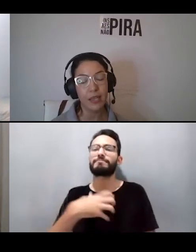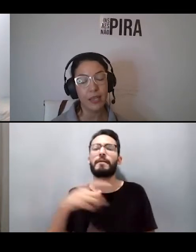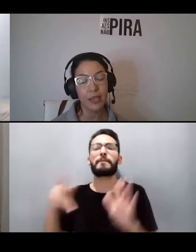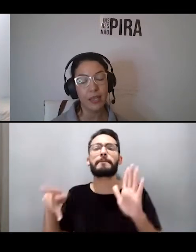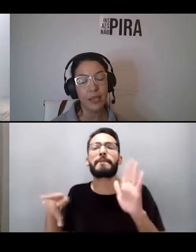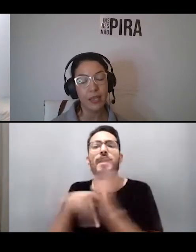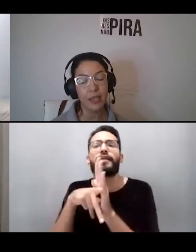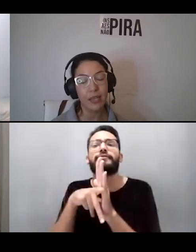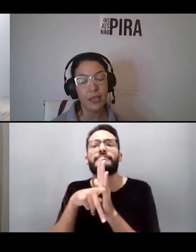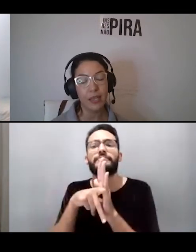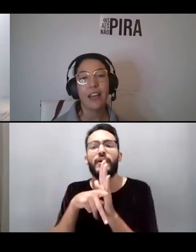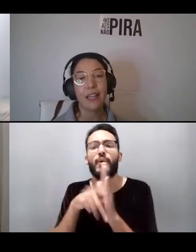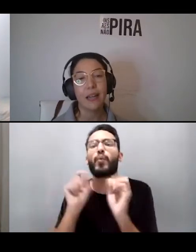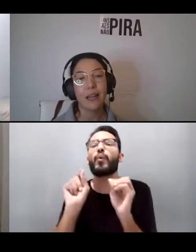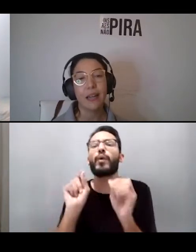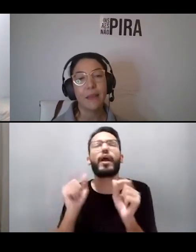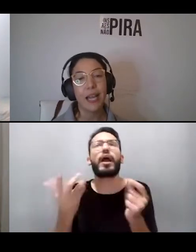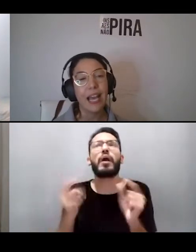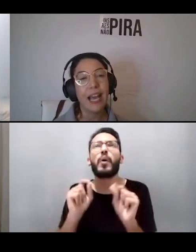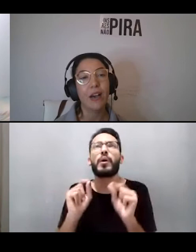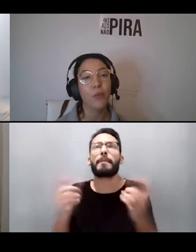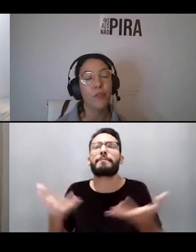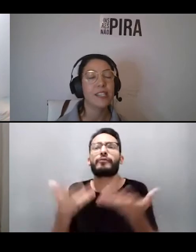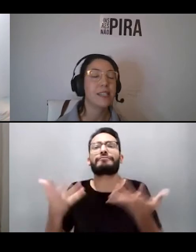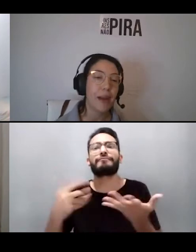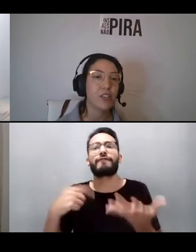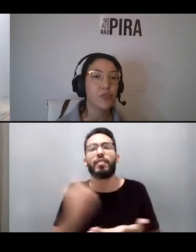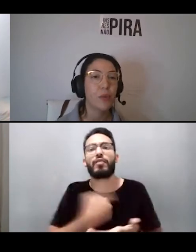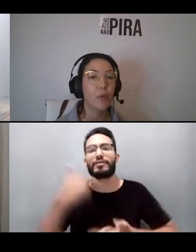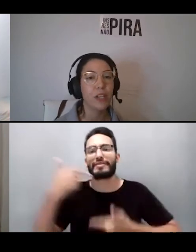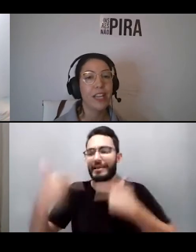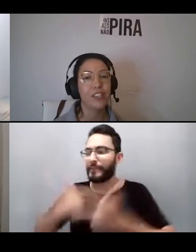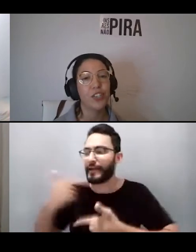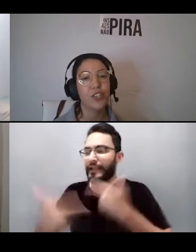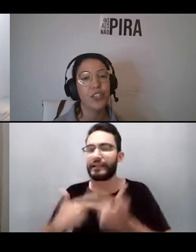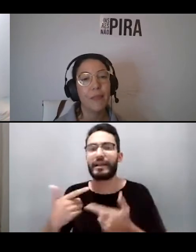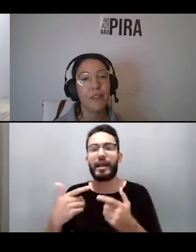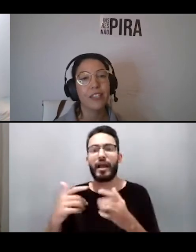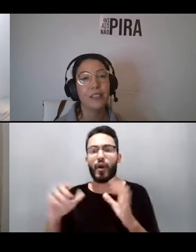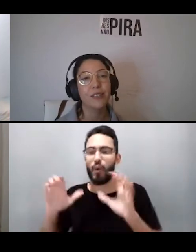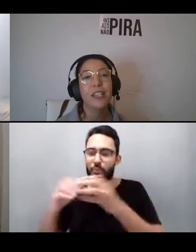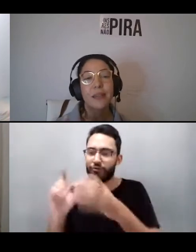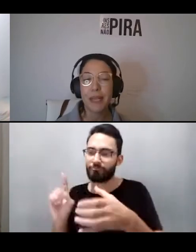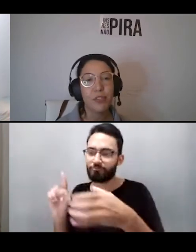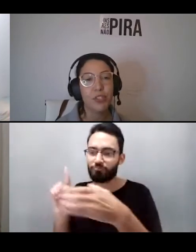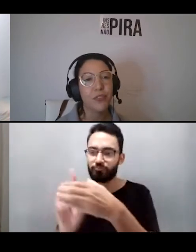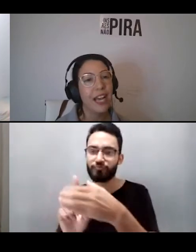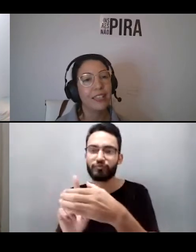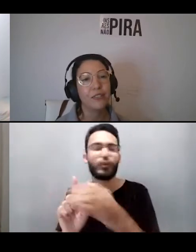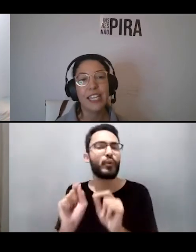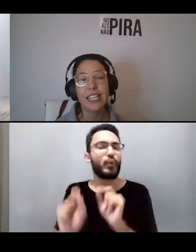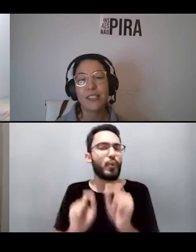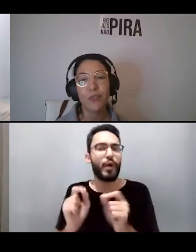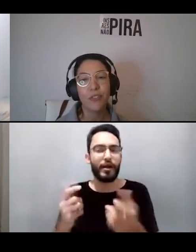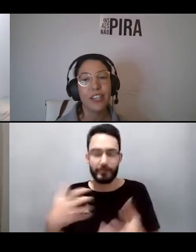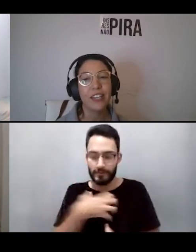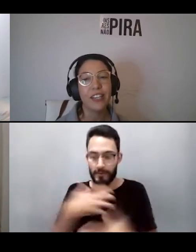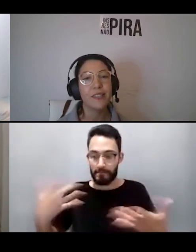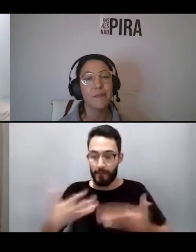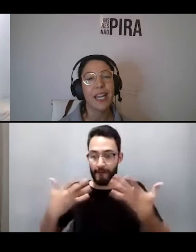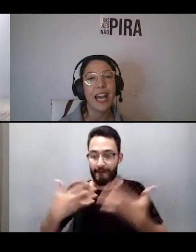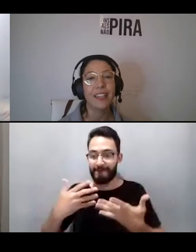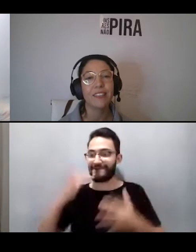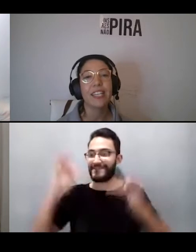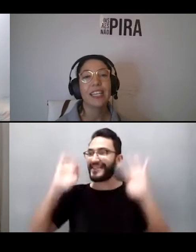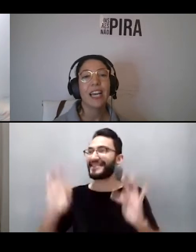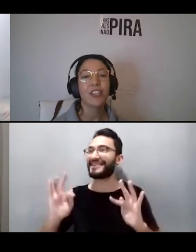que motiva a gente, né, a trabalhar ou fazer parte de uma comunidade? A gente acaba ficando mais motivado, feliz,